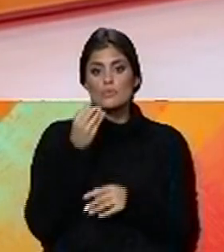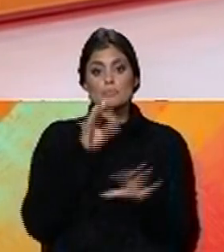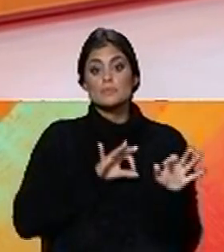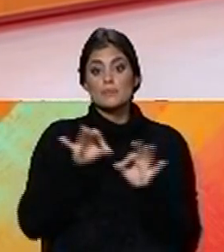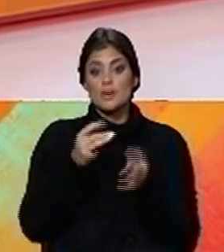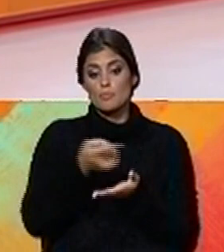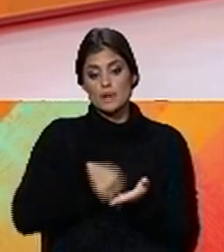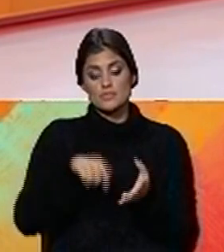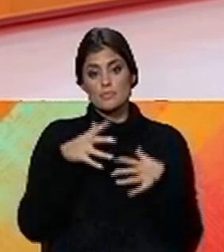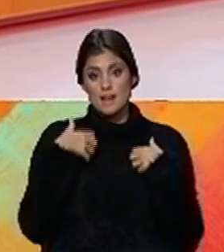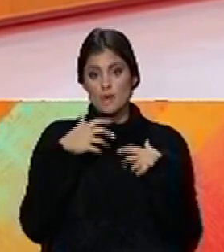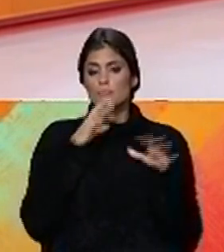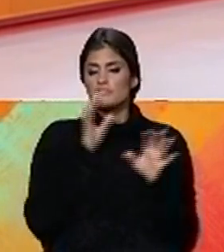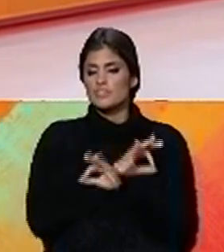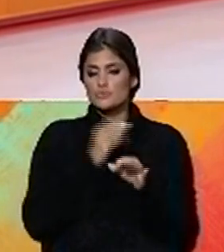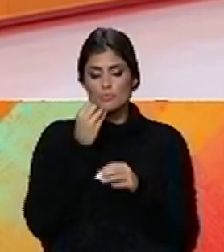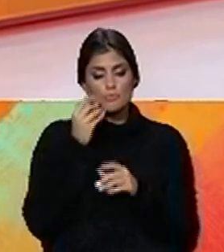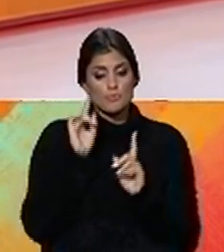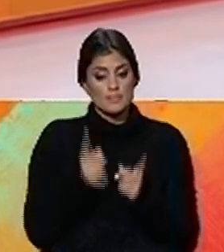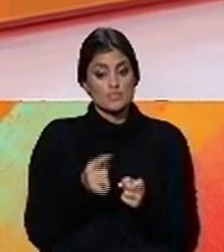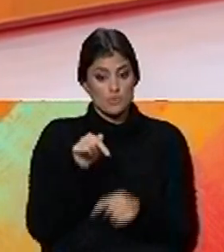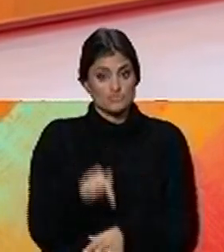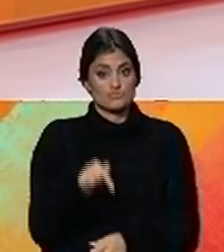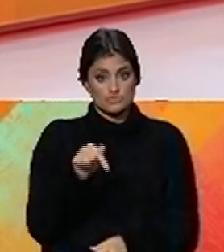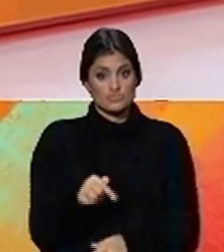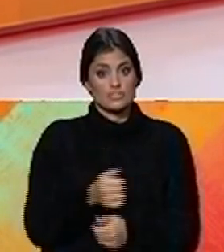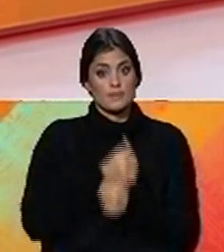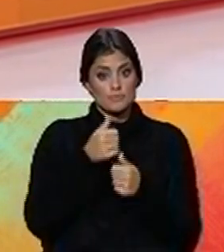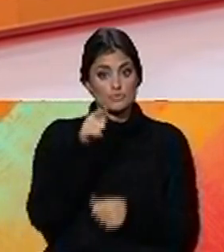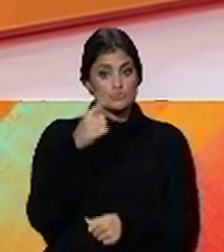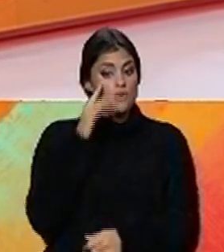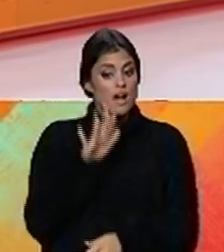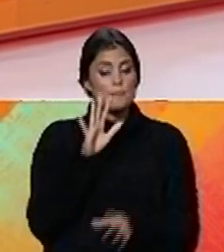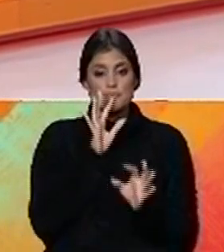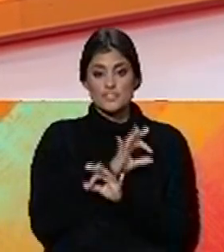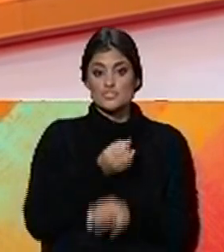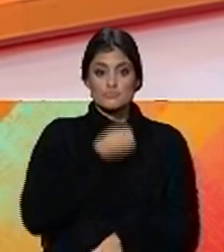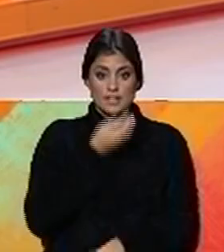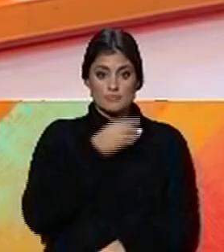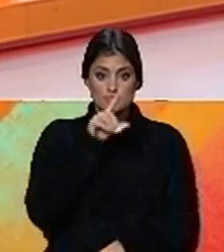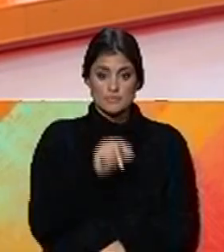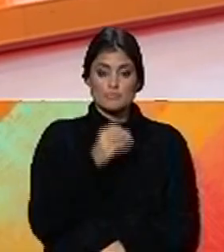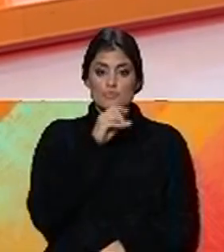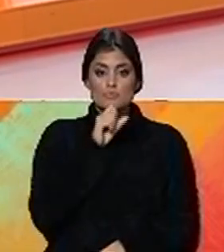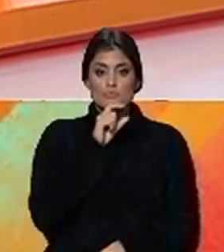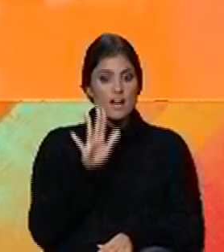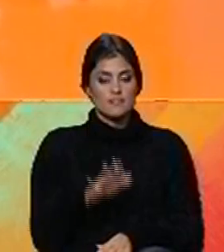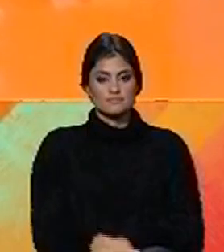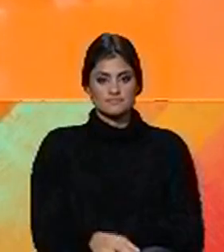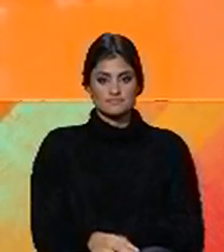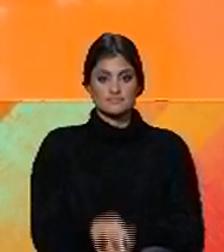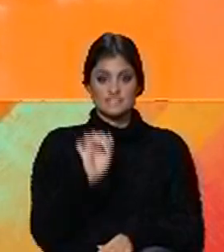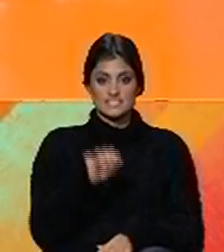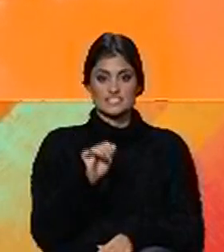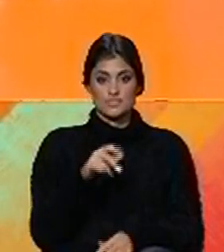o prato de bacalhau perfeito. E começa já hoje. Oh, Sónia, ainda bem que lá vai estar. Perfeito! E explicamos como pode combater o sedentarismo.